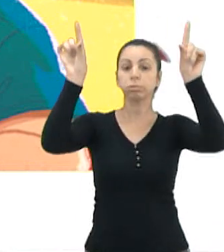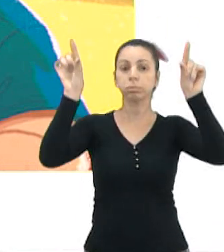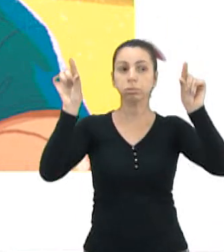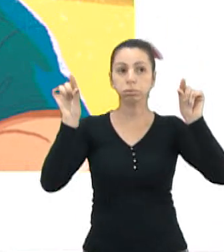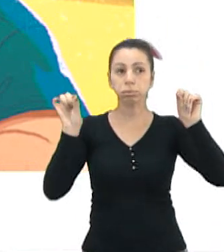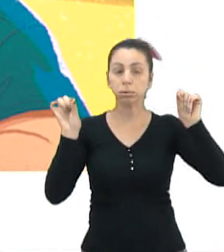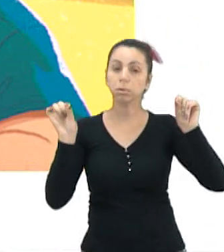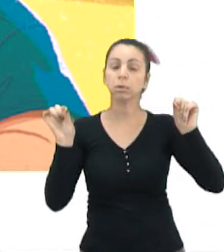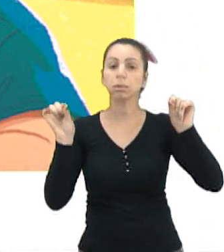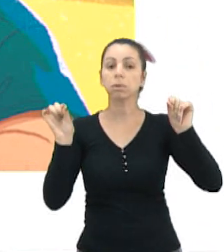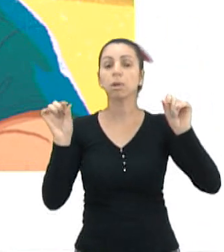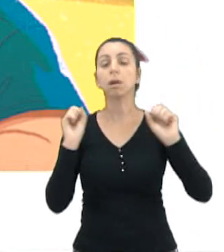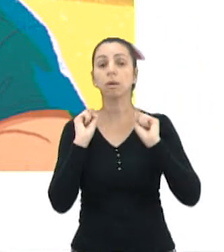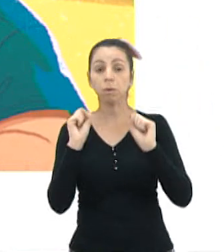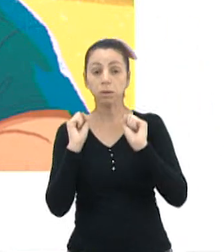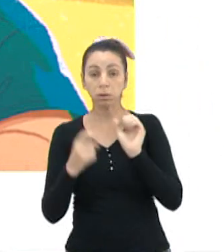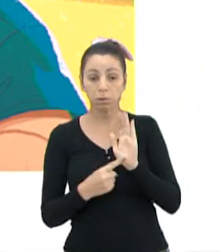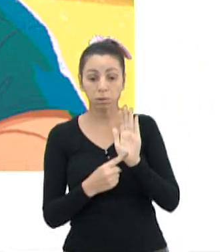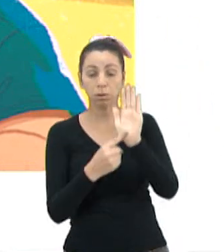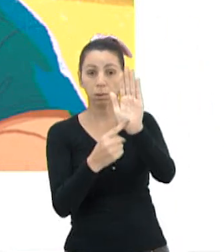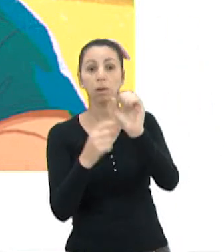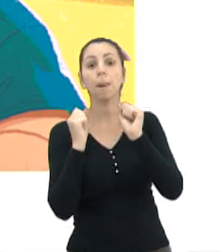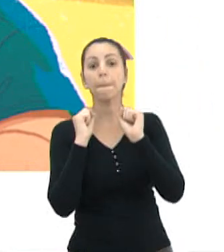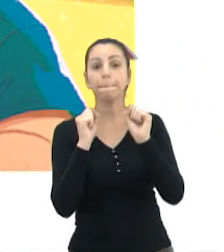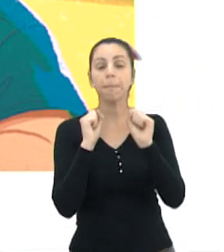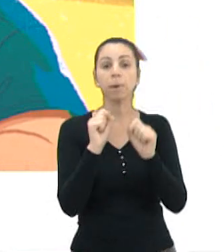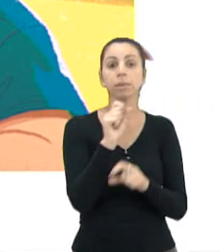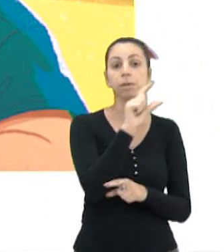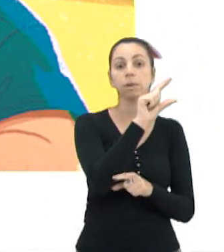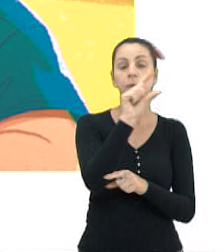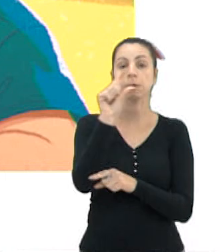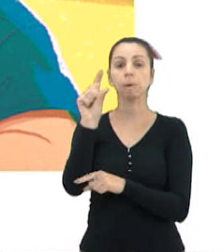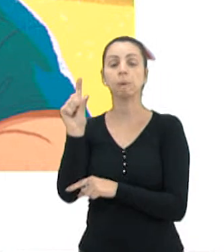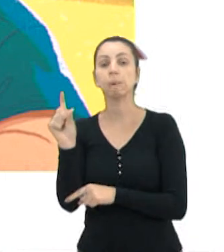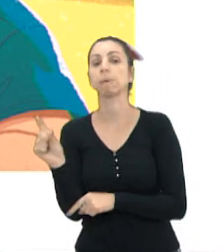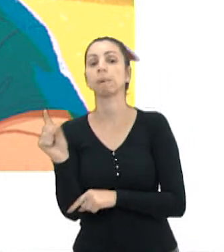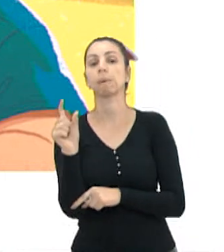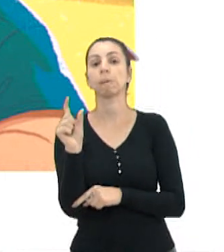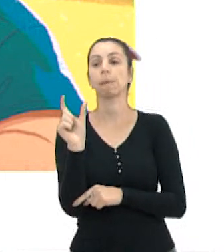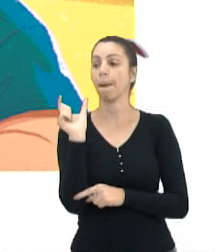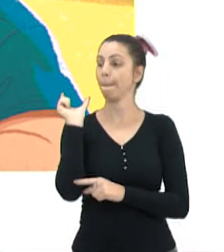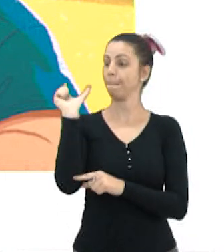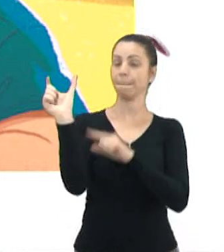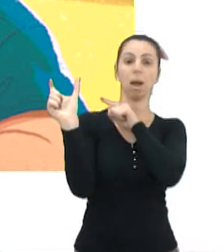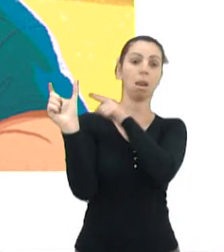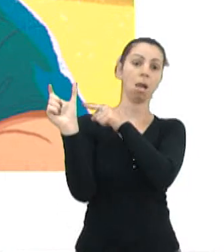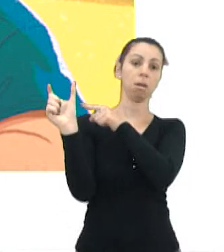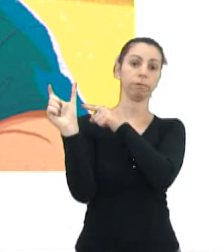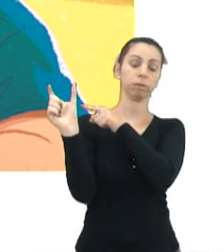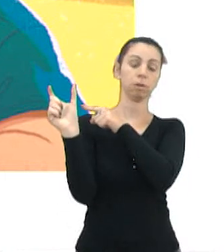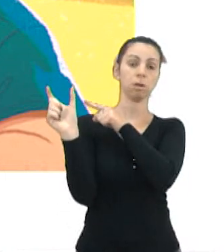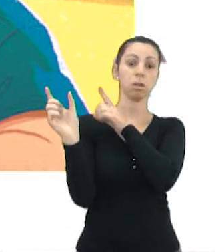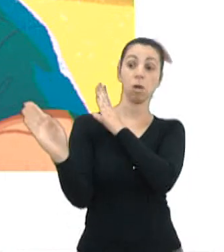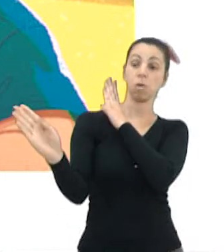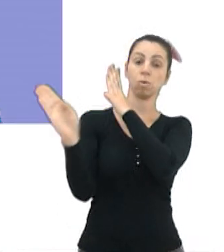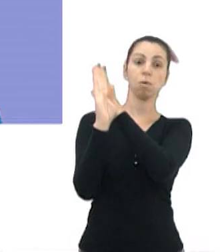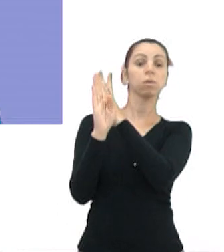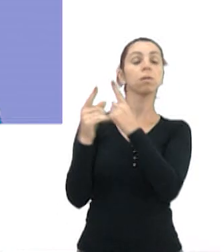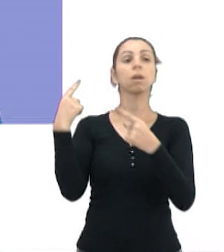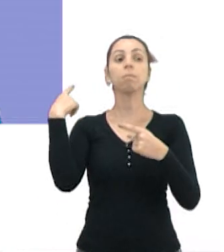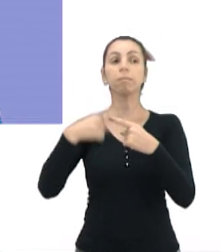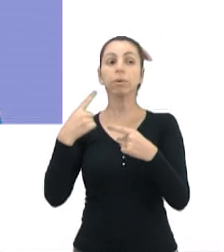quê? Coisas que podiam ser escritas com palavras. E eu acabei de descobrir o motivo. Qual é esse motivo?